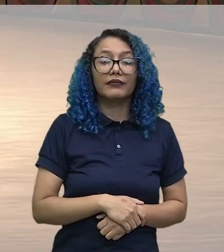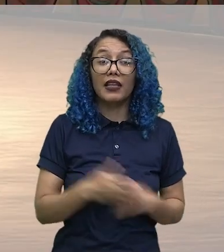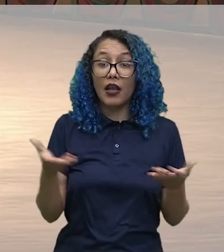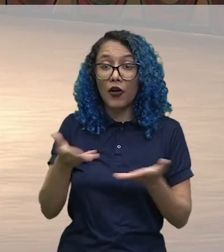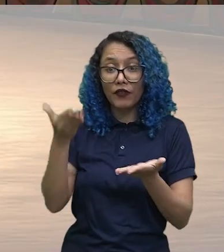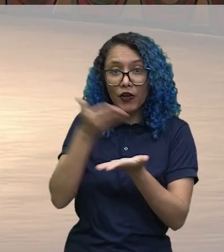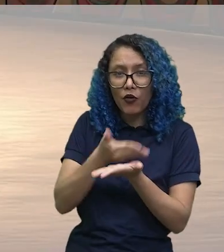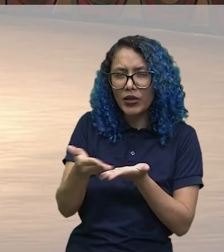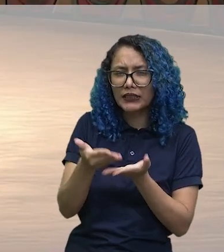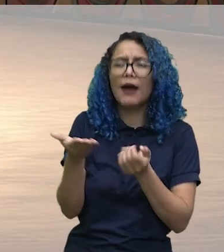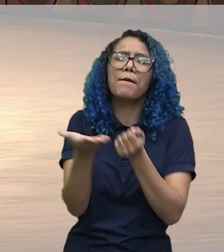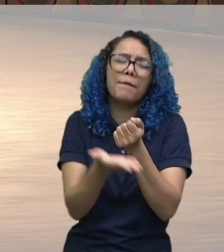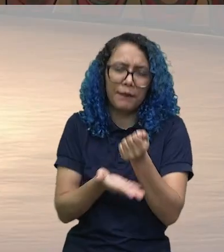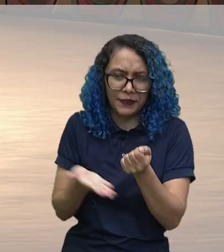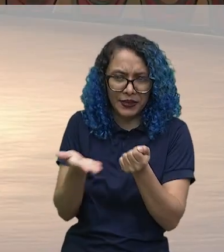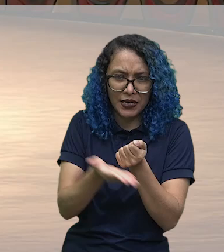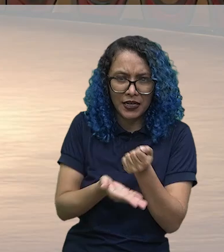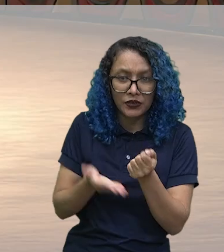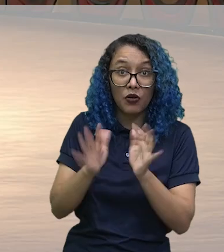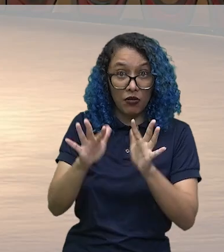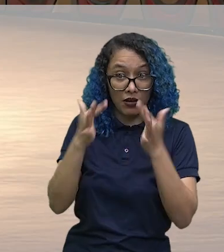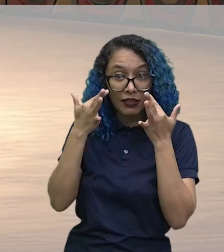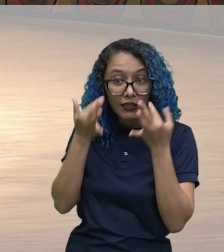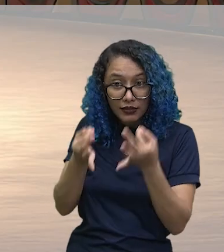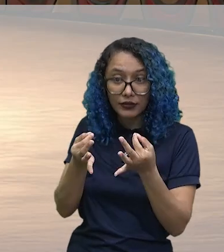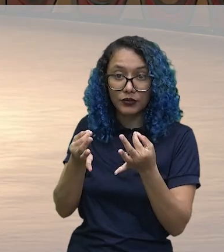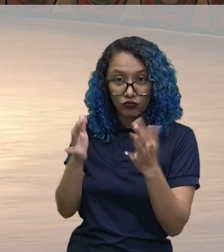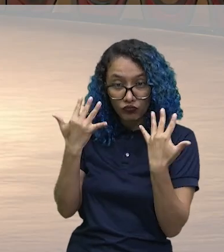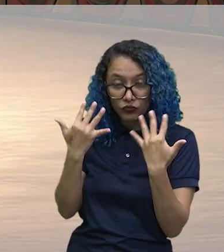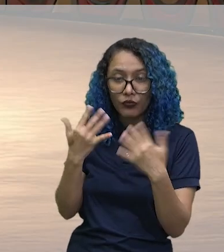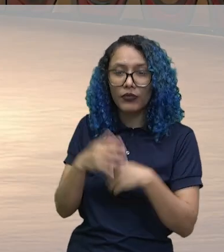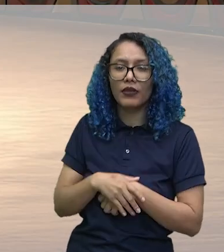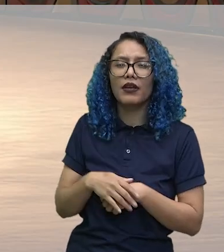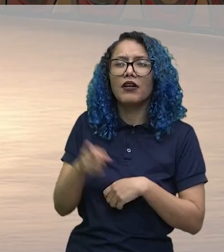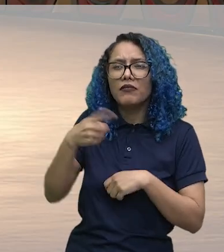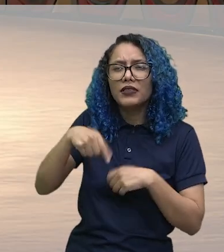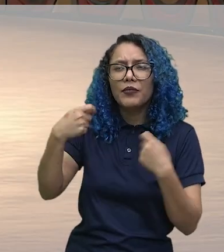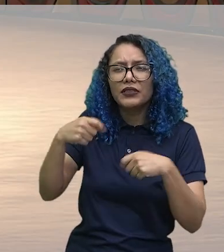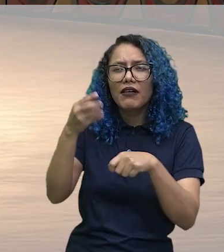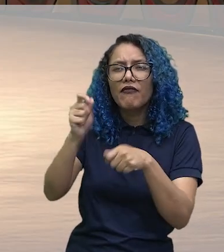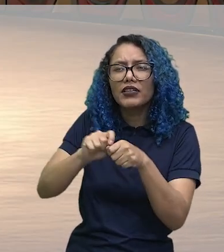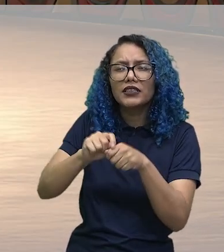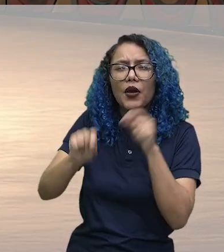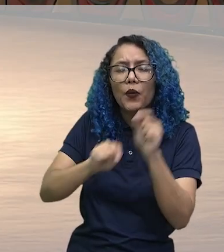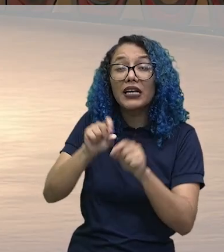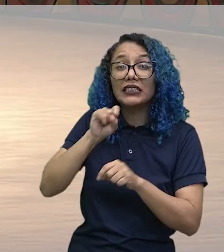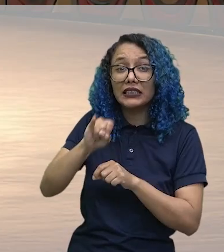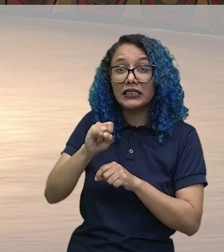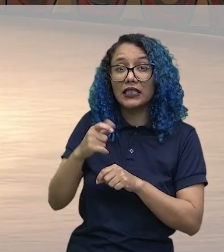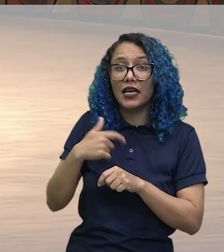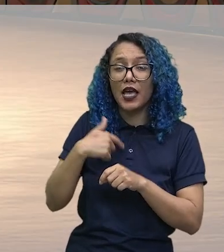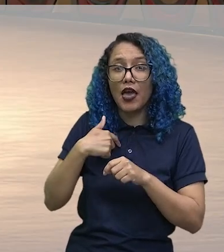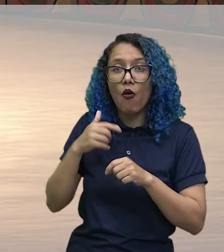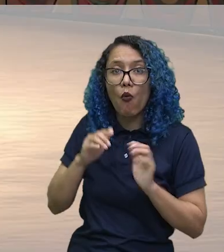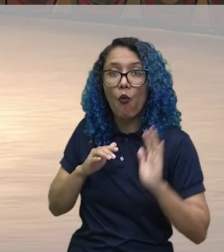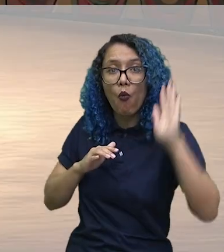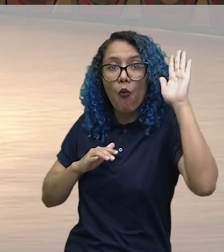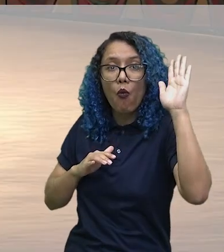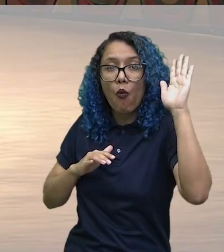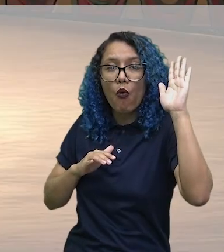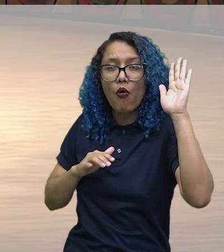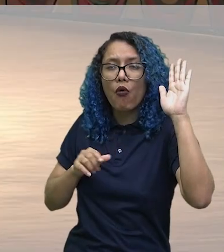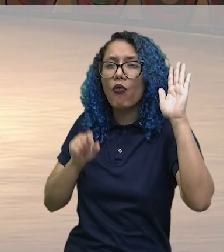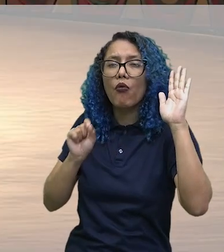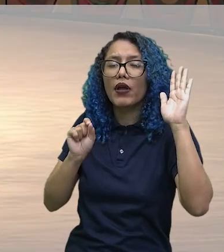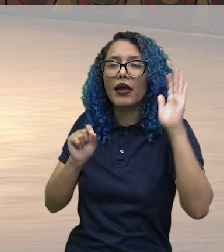Vamos começar pelo básico. Atenção! O que você deve fazer se eu levantar o meu braço